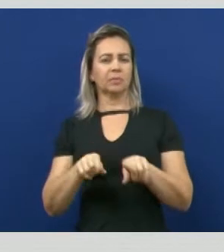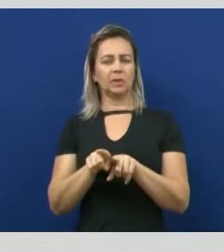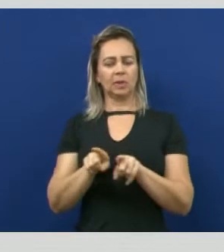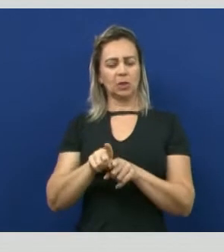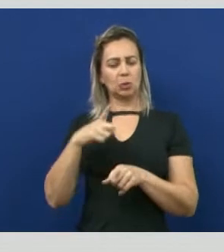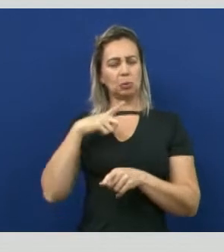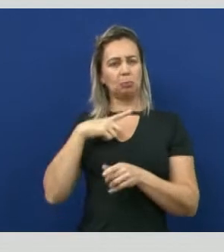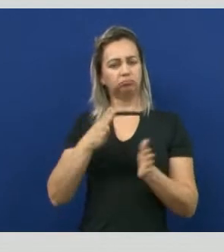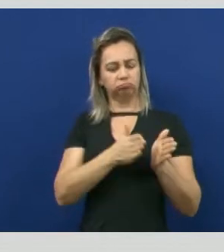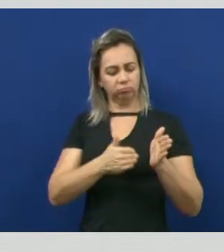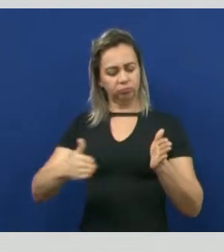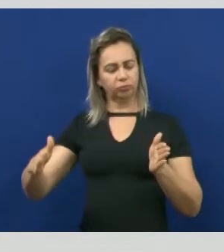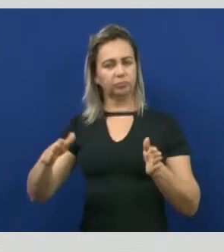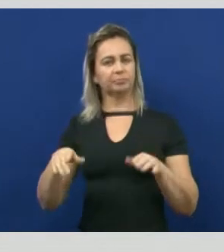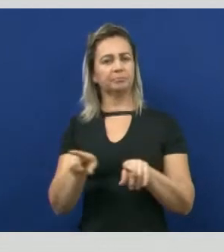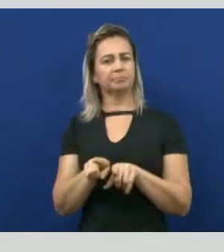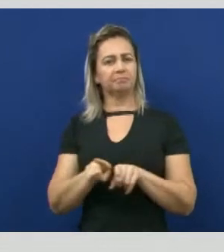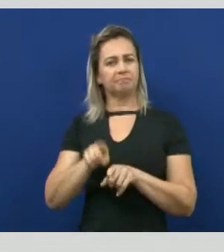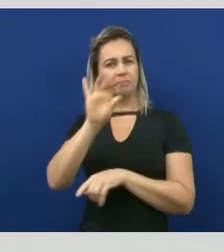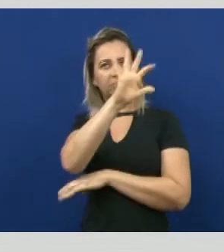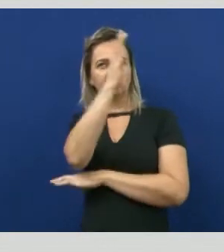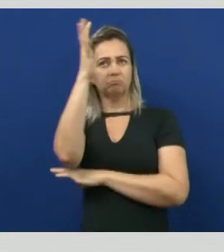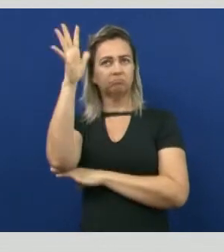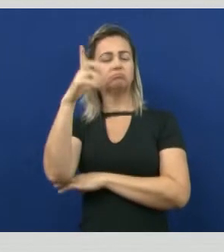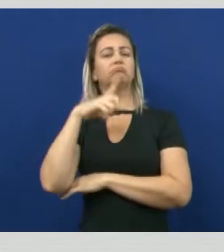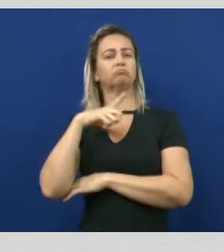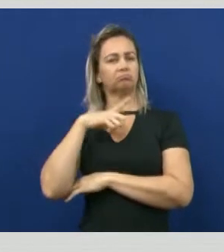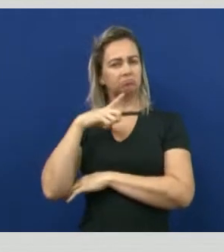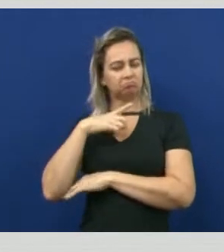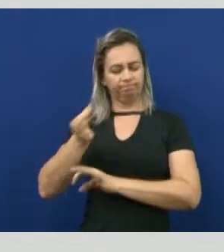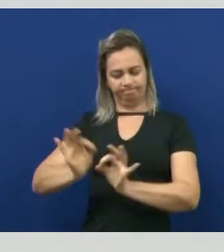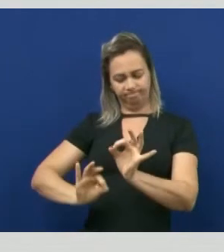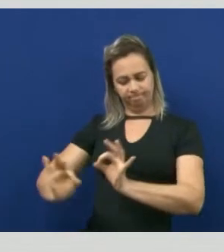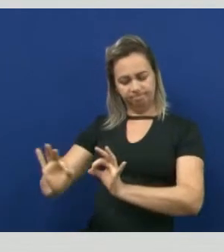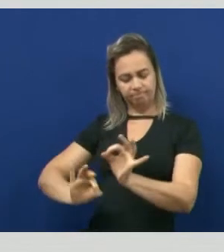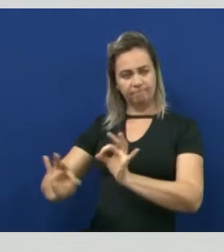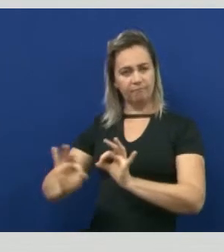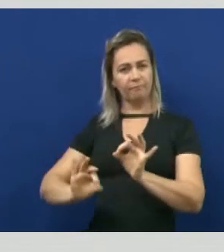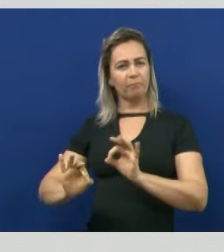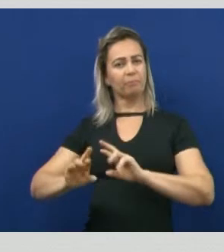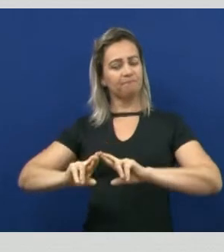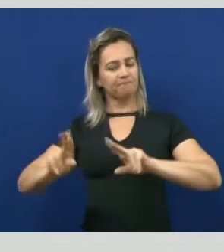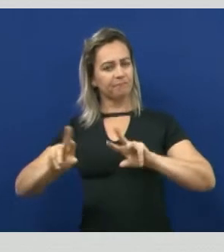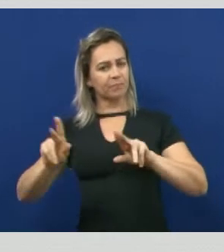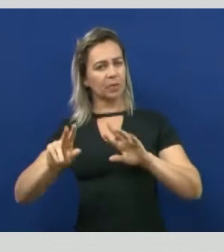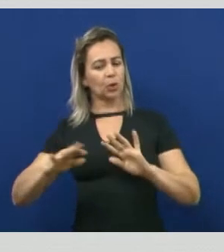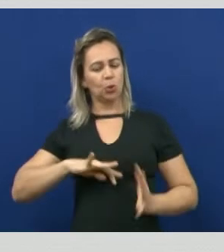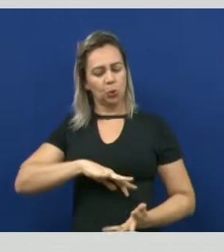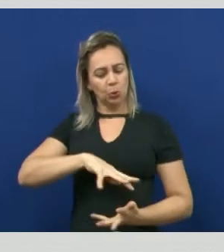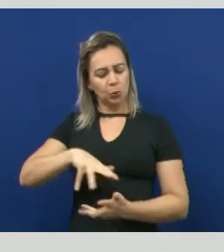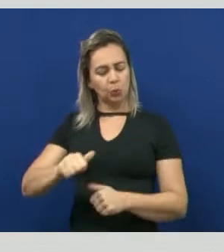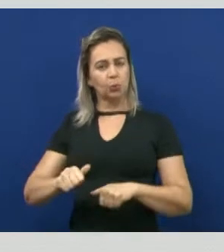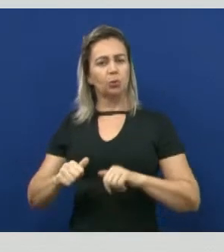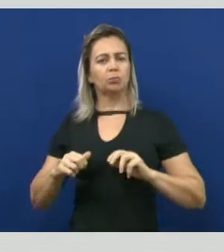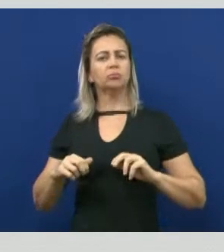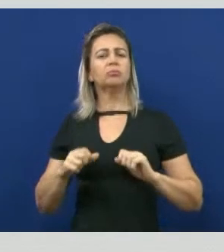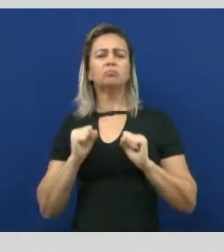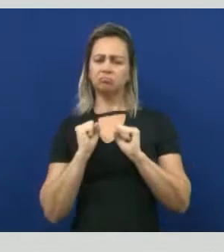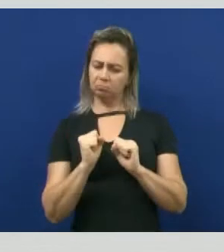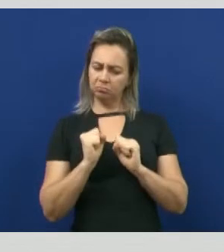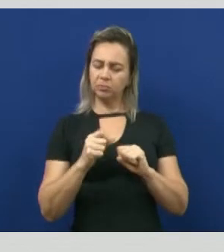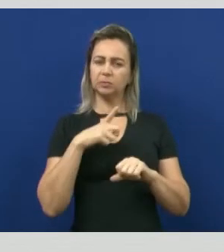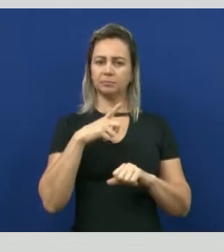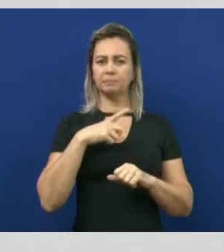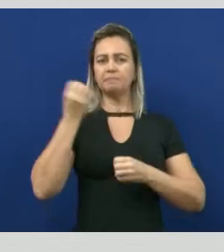período, acreditava-se que a natureza tem uma ordem, uma causa e um efeito e tudo podia ser explicado como parte